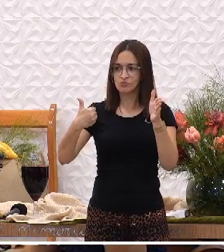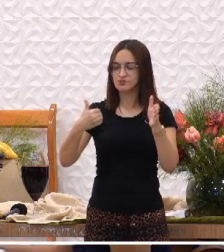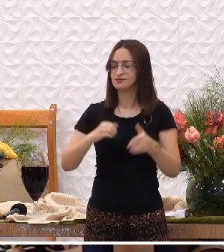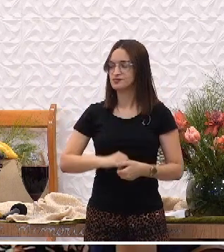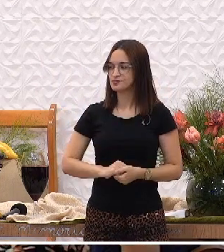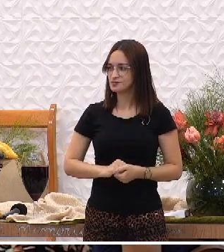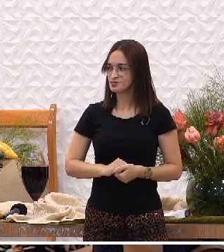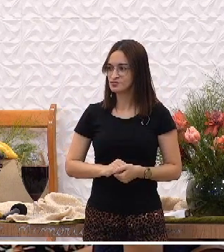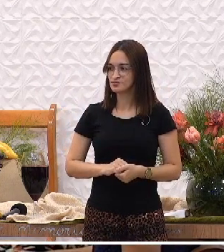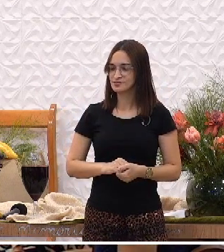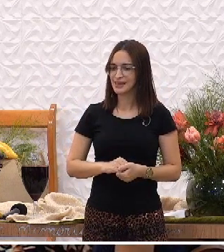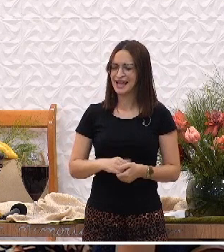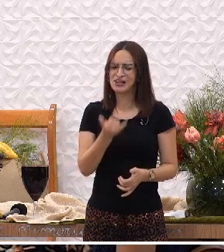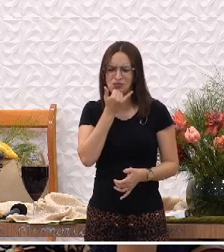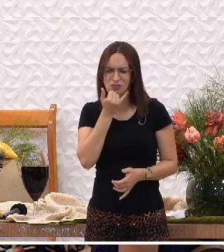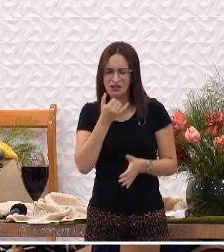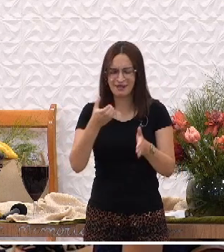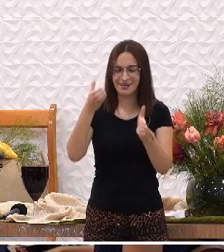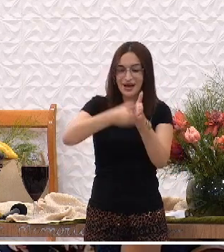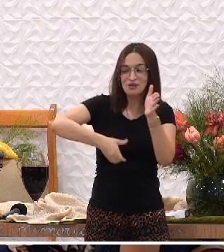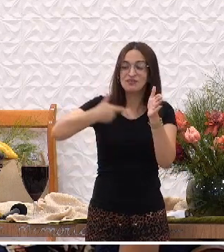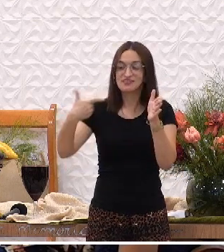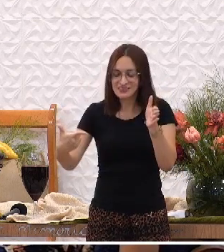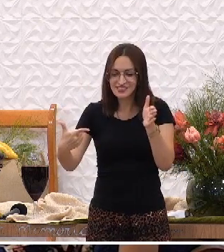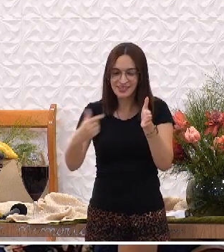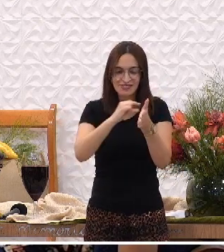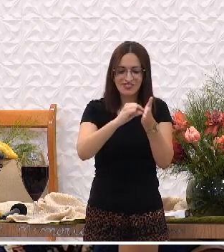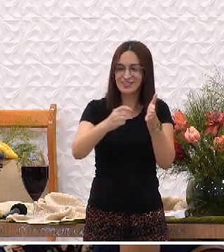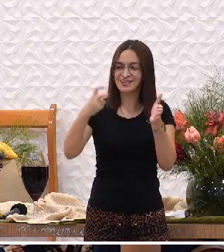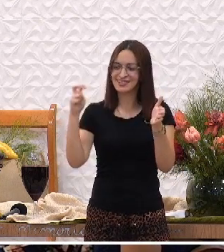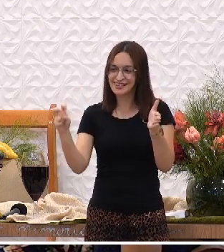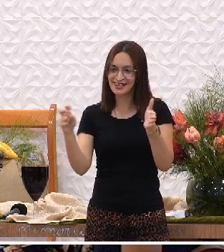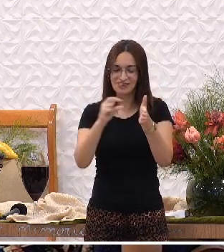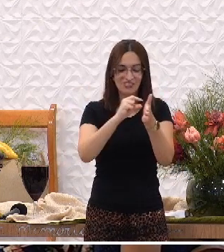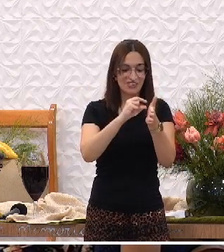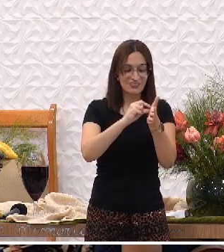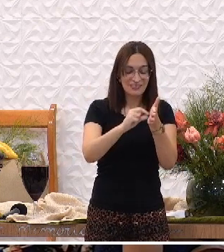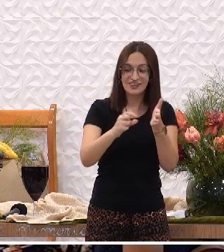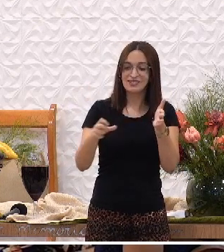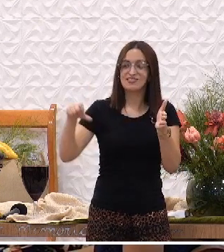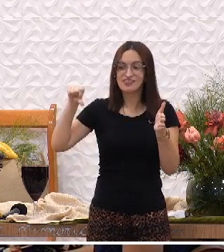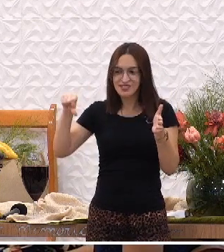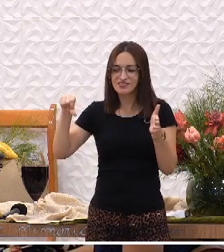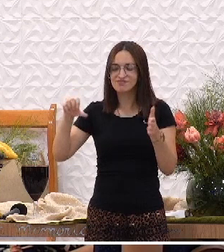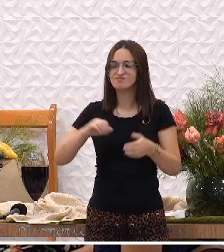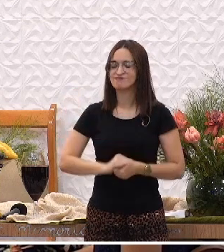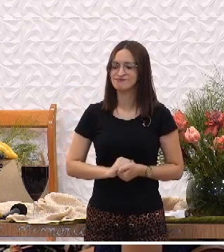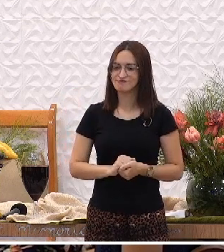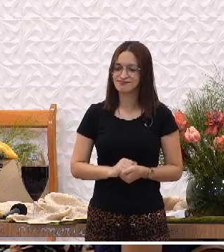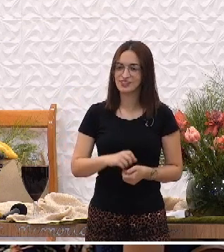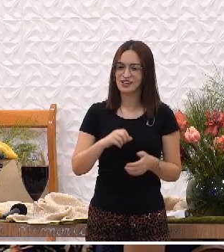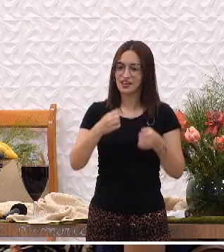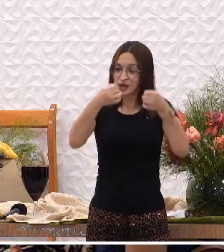1 Pedro 2, na verdade, versículo 5 e versículo 9. O versículo 5 diz o seguinte: também